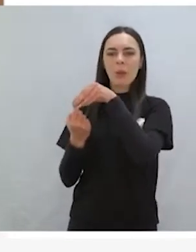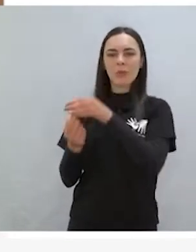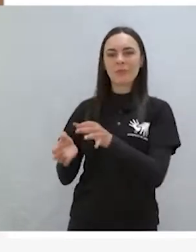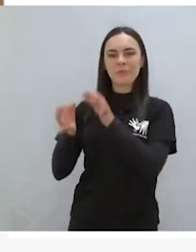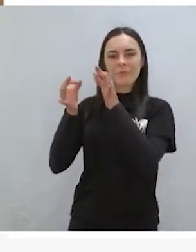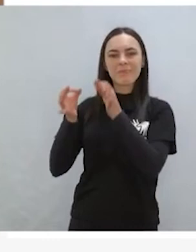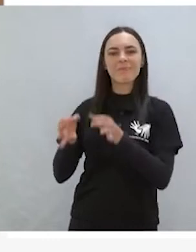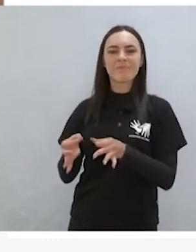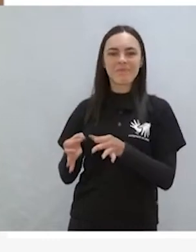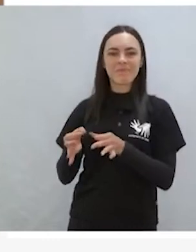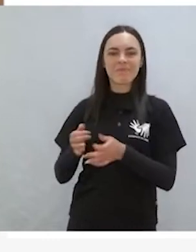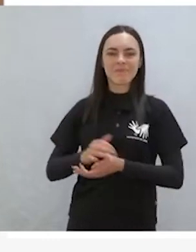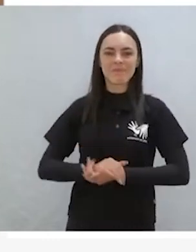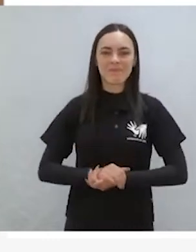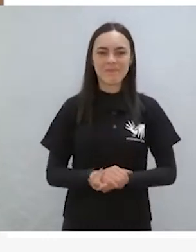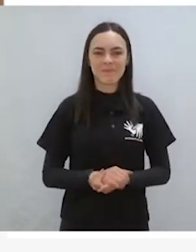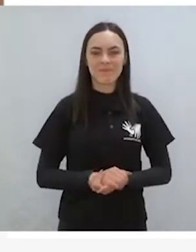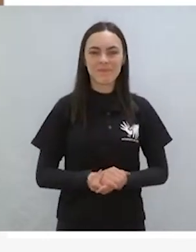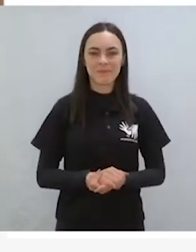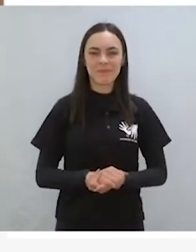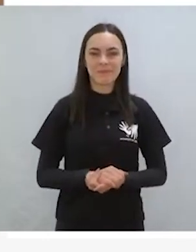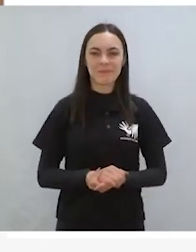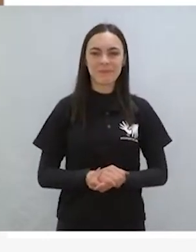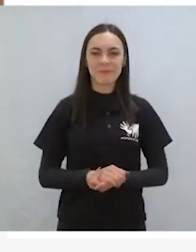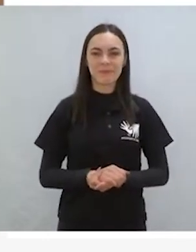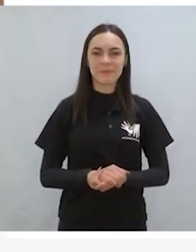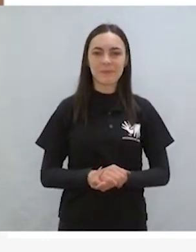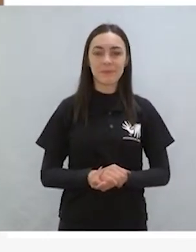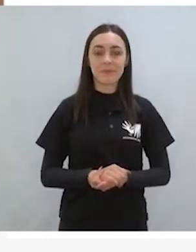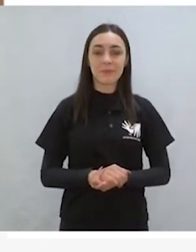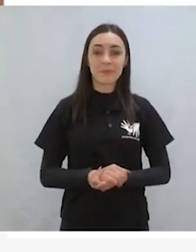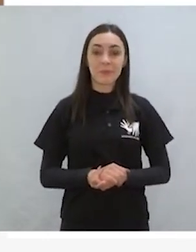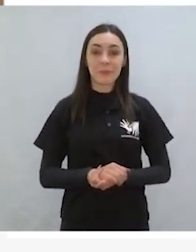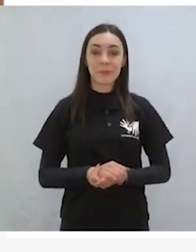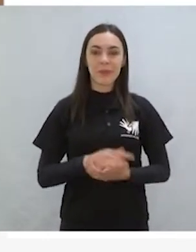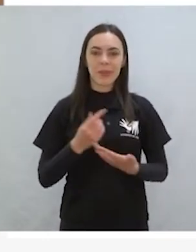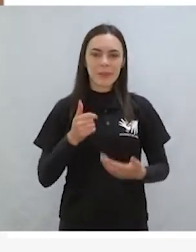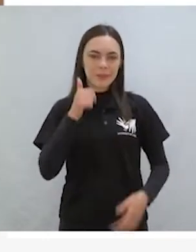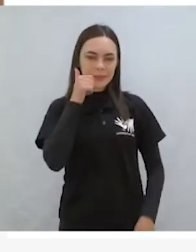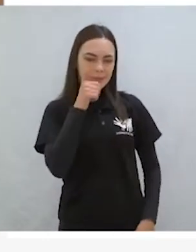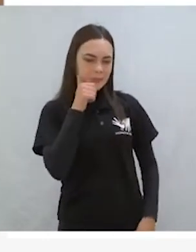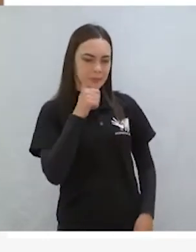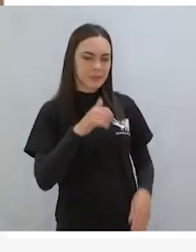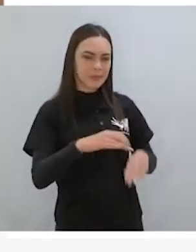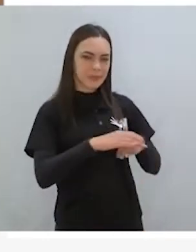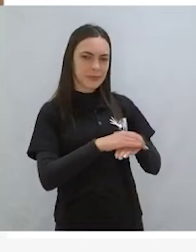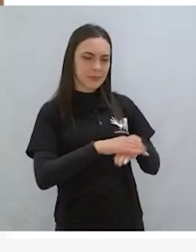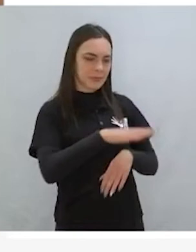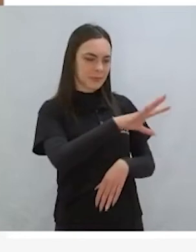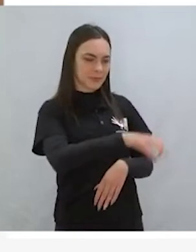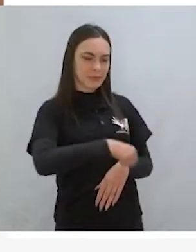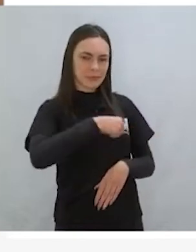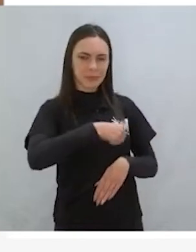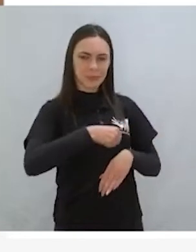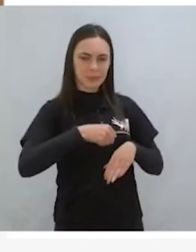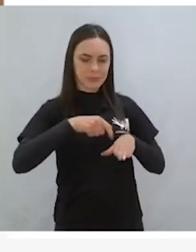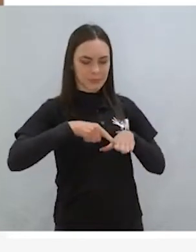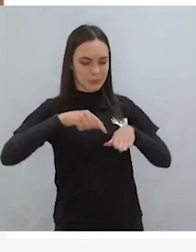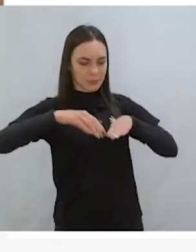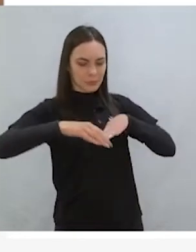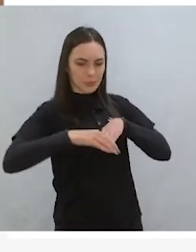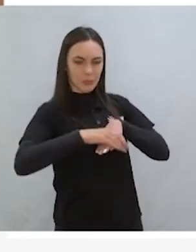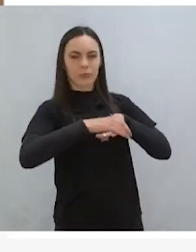servir direitinho. Então, ela o tomou da mão do príncipe e o colocou.